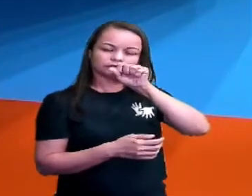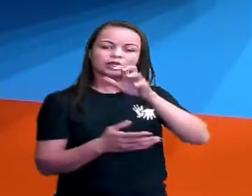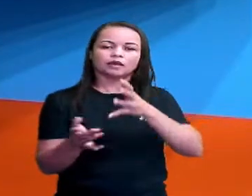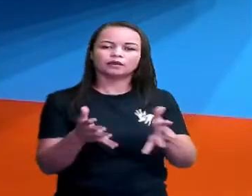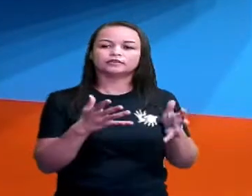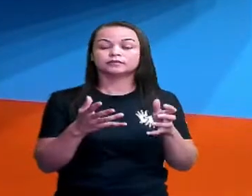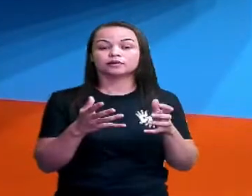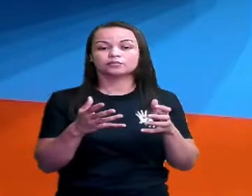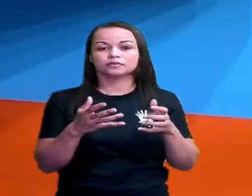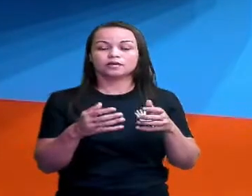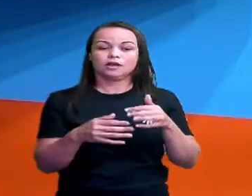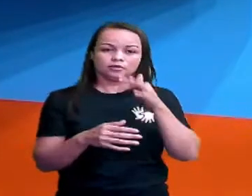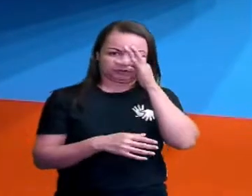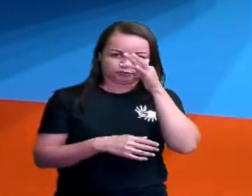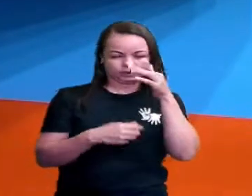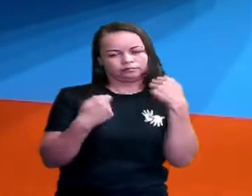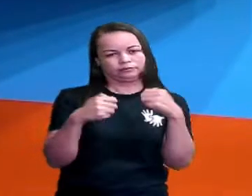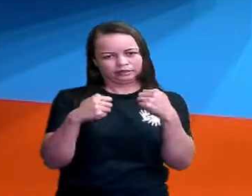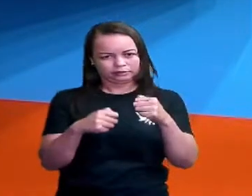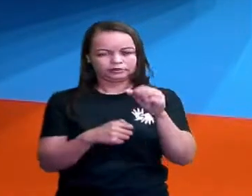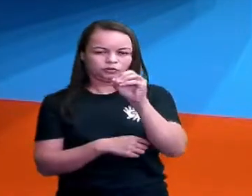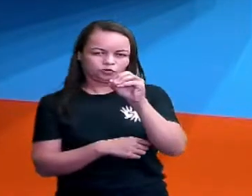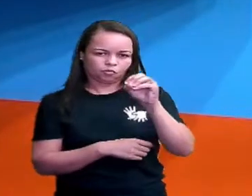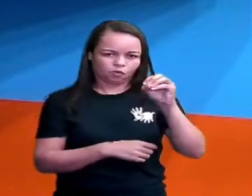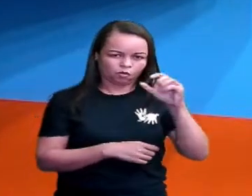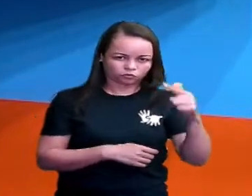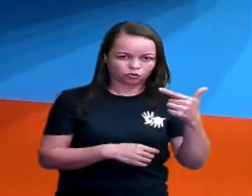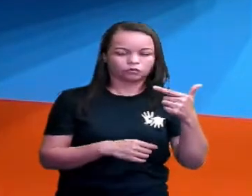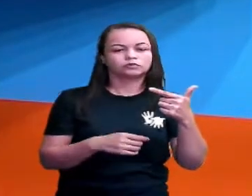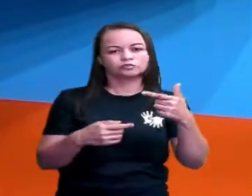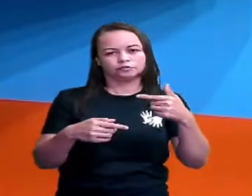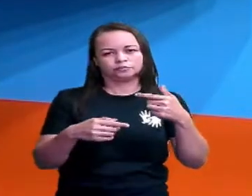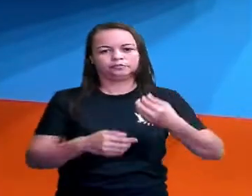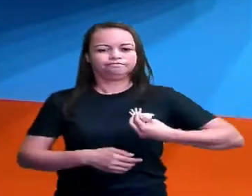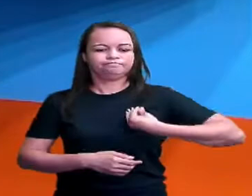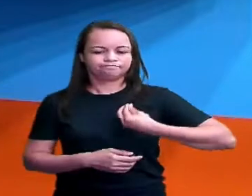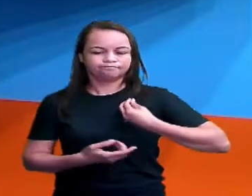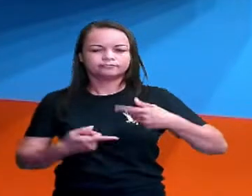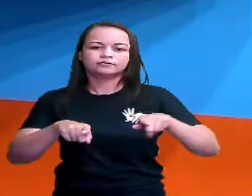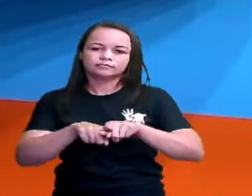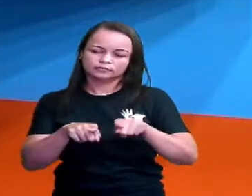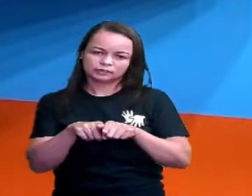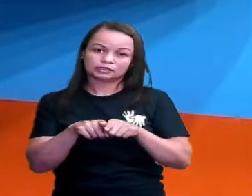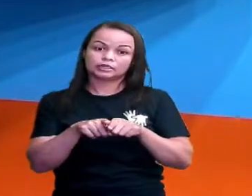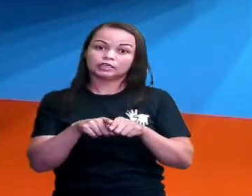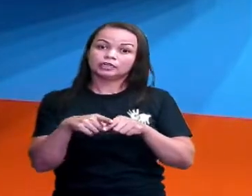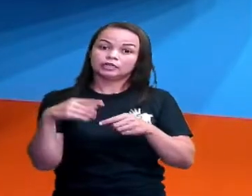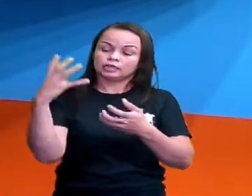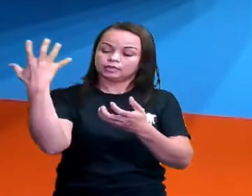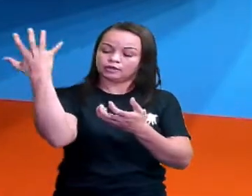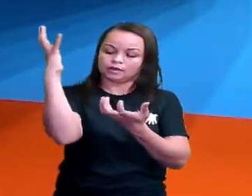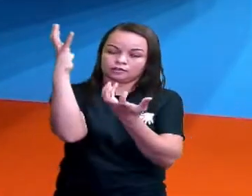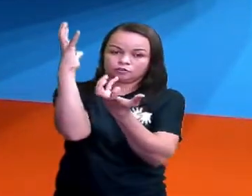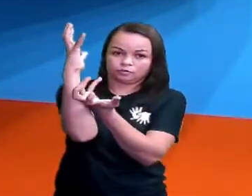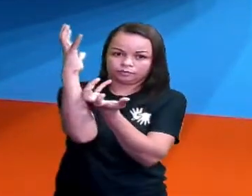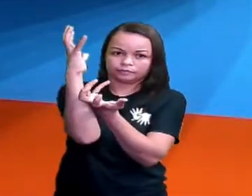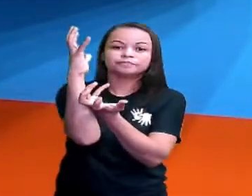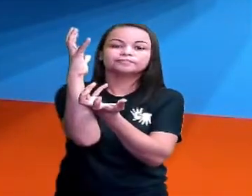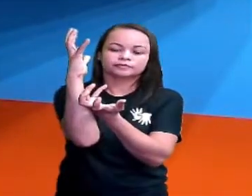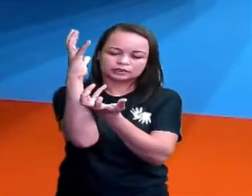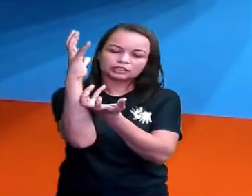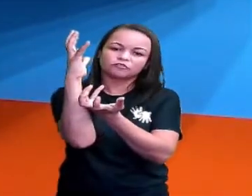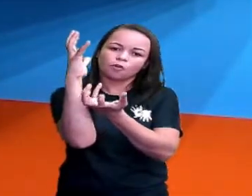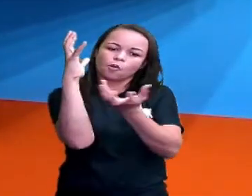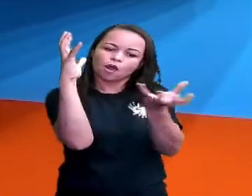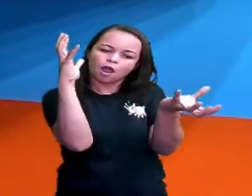também precisam de oxigênio para sobreviver, tá certo? E as plantas aéreas vão retirar esse oxigênio,